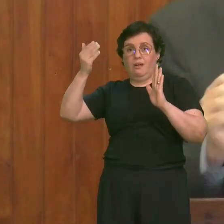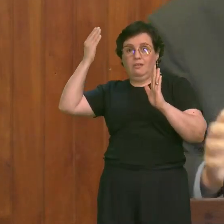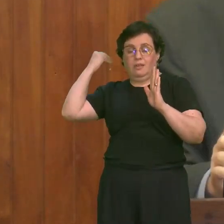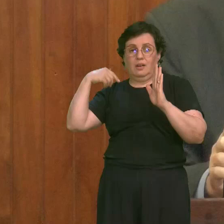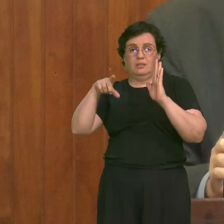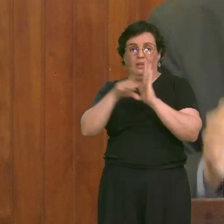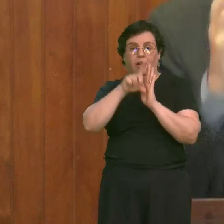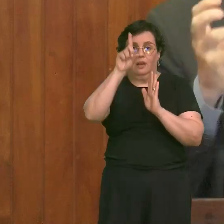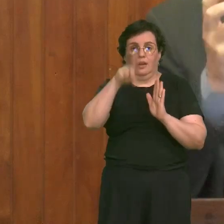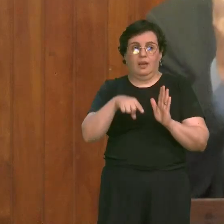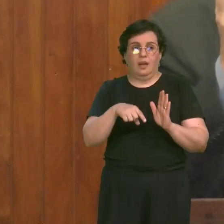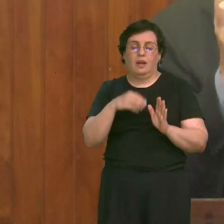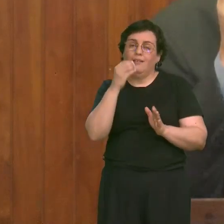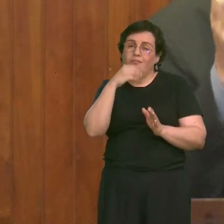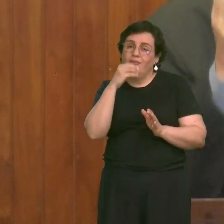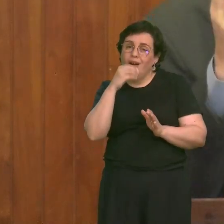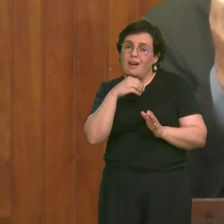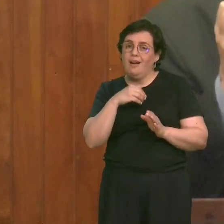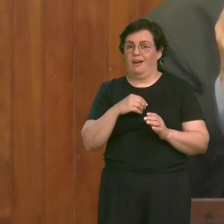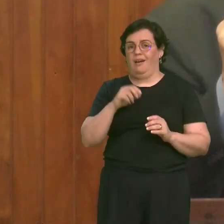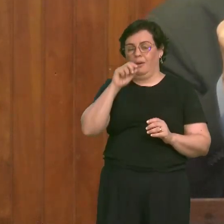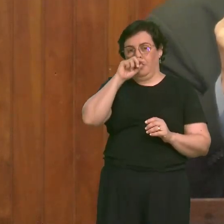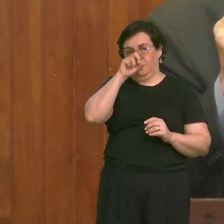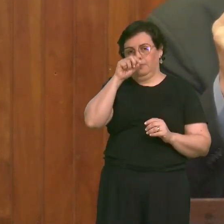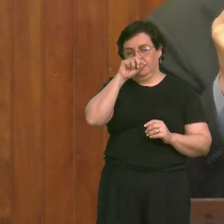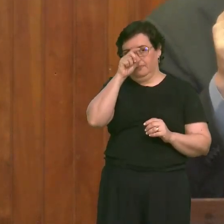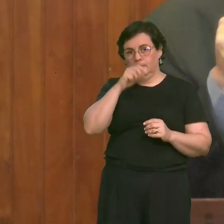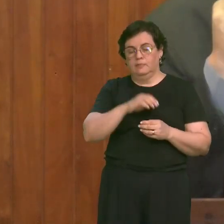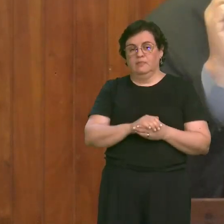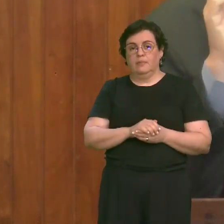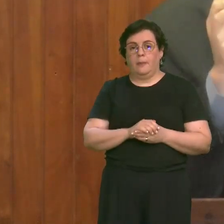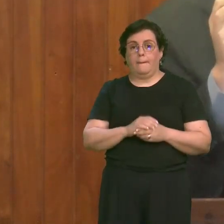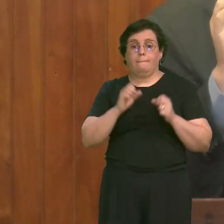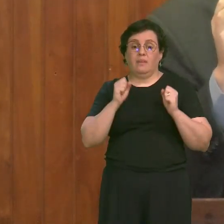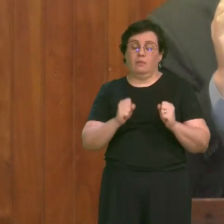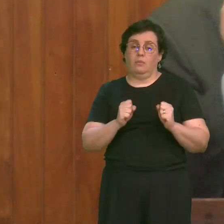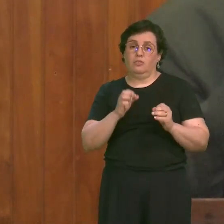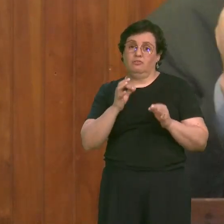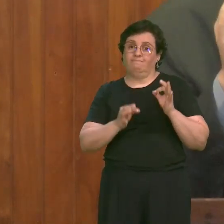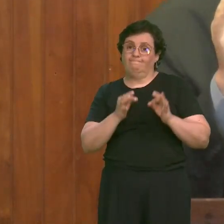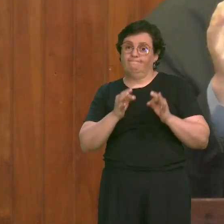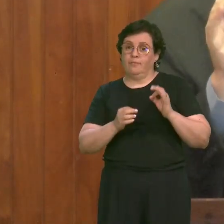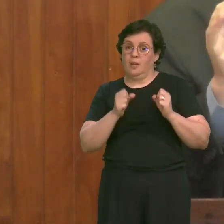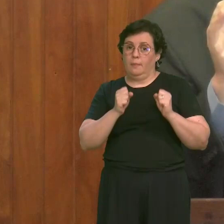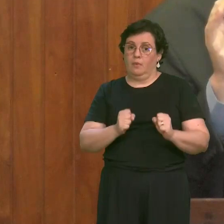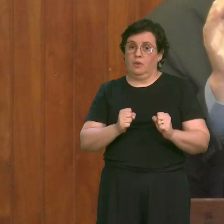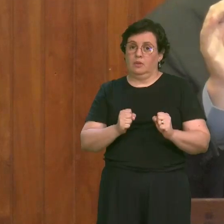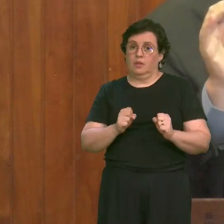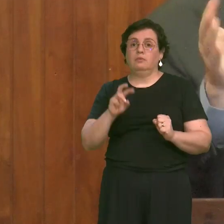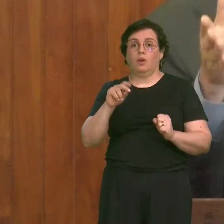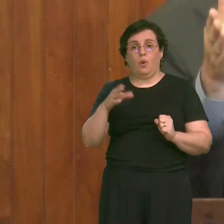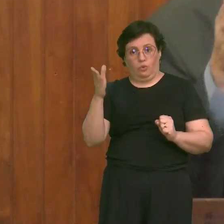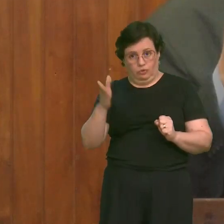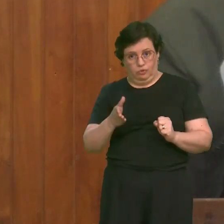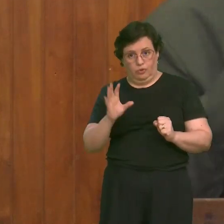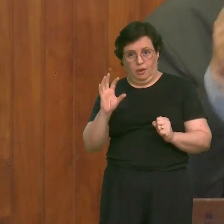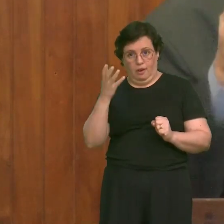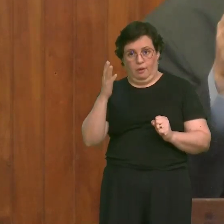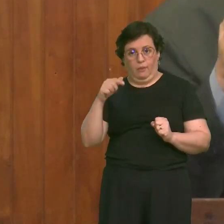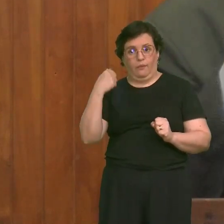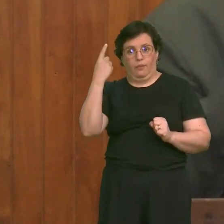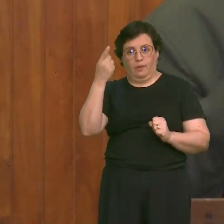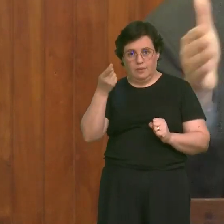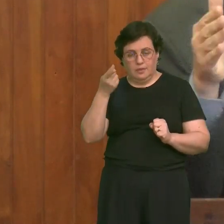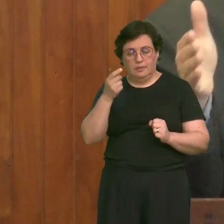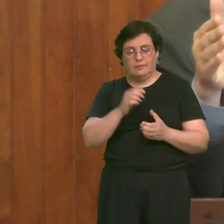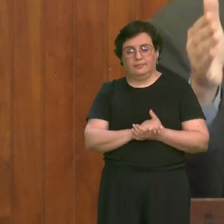era um texto frágil e passível de ser judicializado podendo Como de fato já nos três